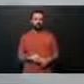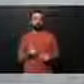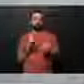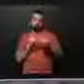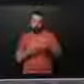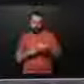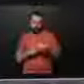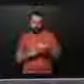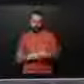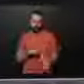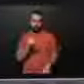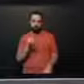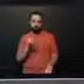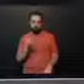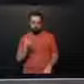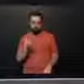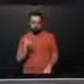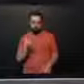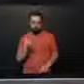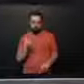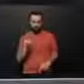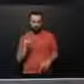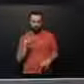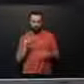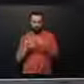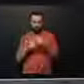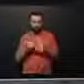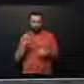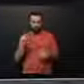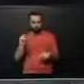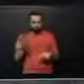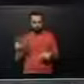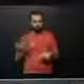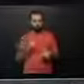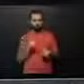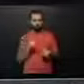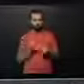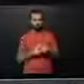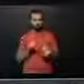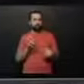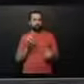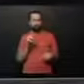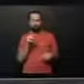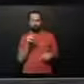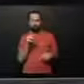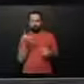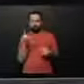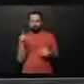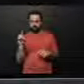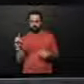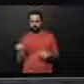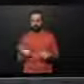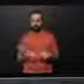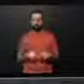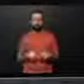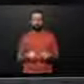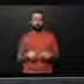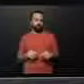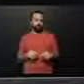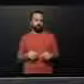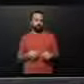Mais 3 grupinhos de 10 vezes 10. Um grupinho de 10 vezes 10 é o 100, e